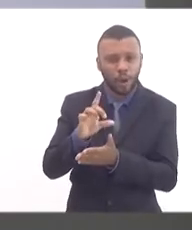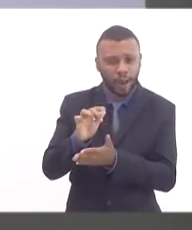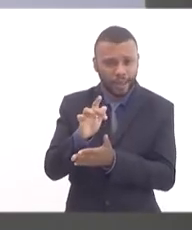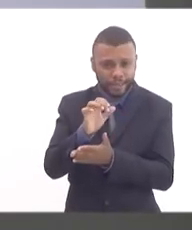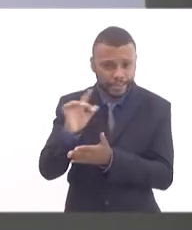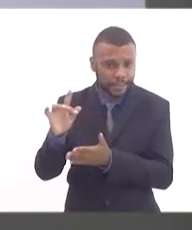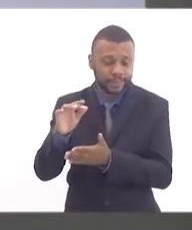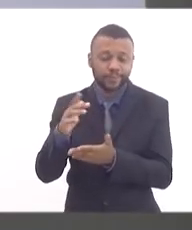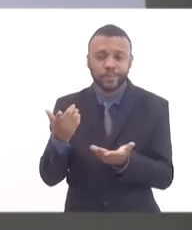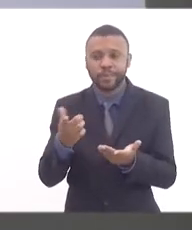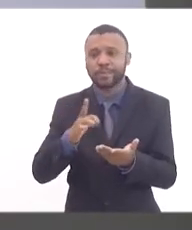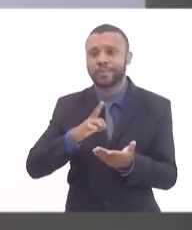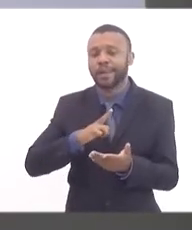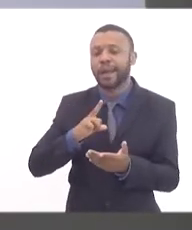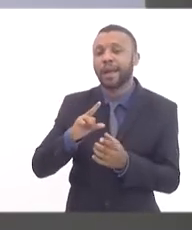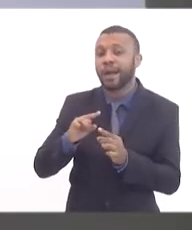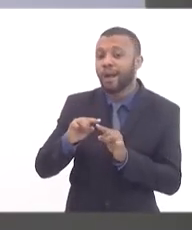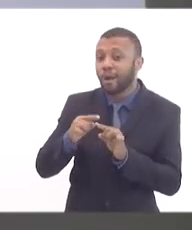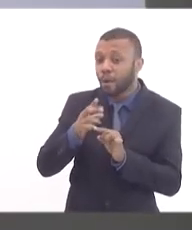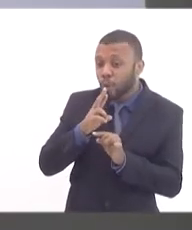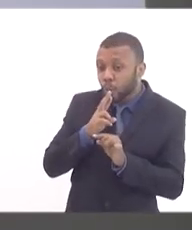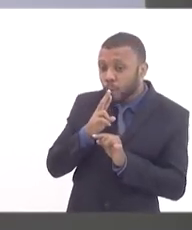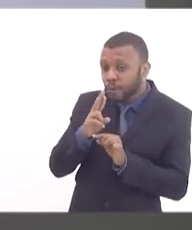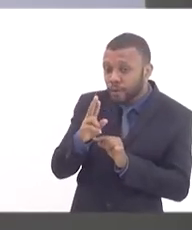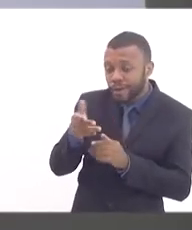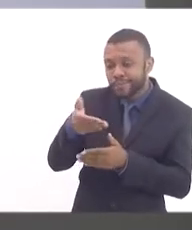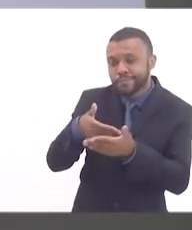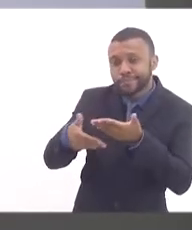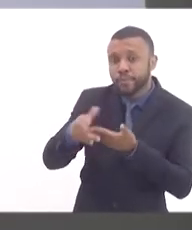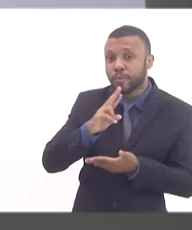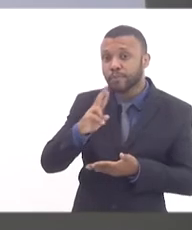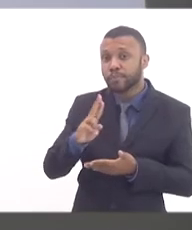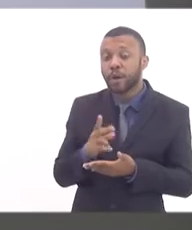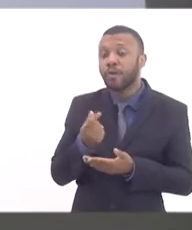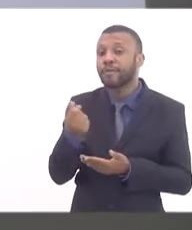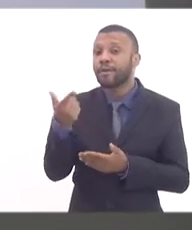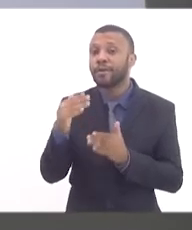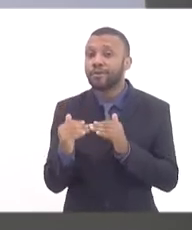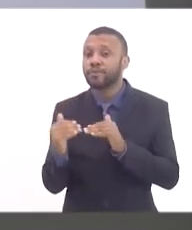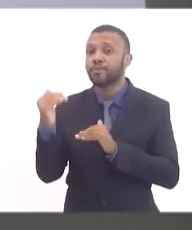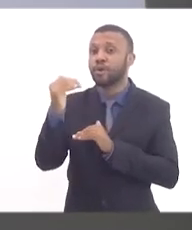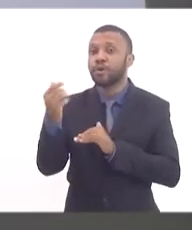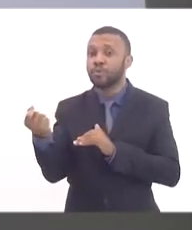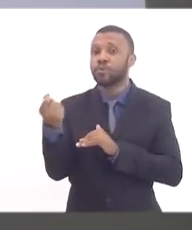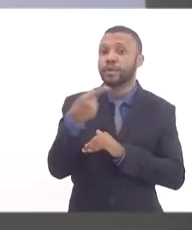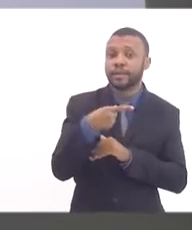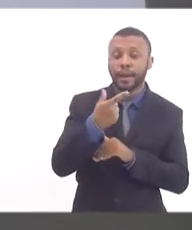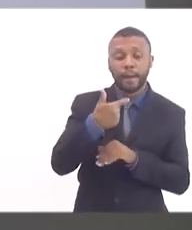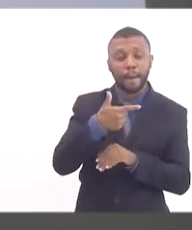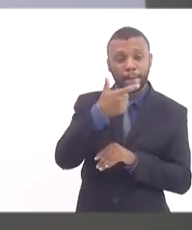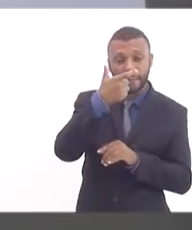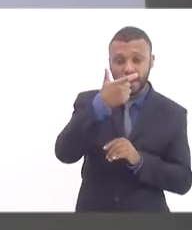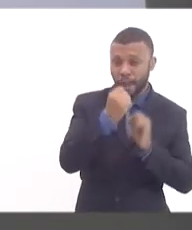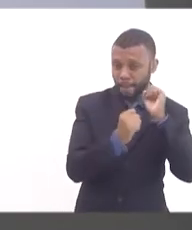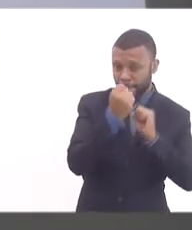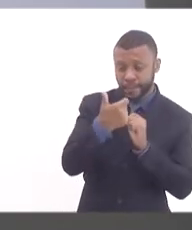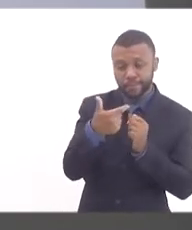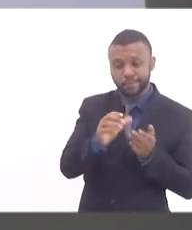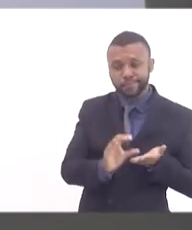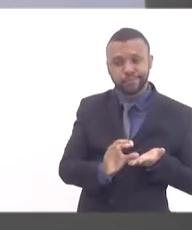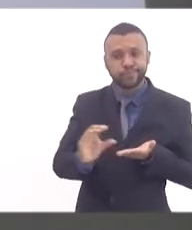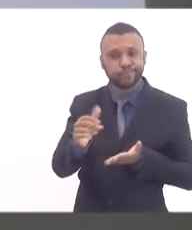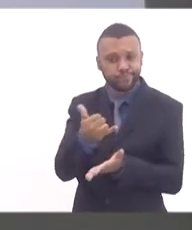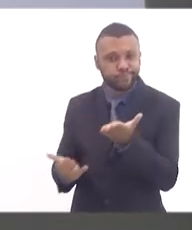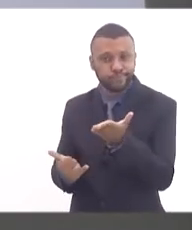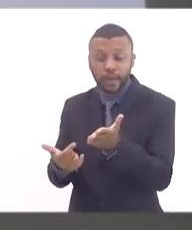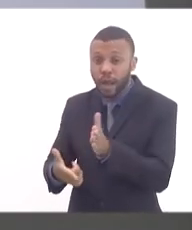resultar em benefícios em valor superior ao que contribui tipo de usufruir antes da modificação do